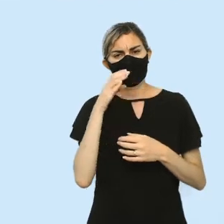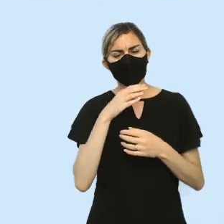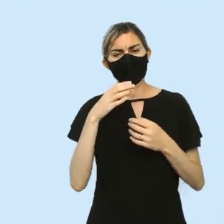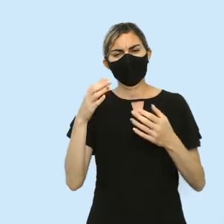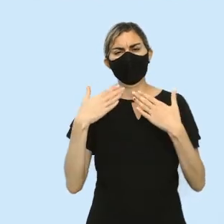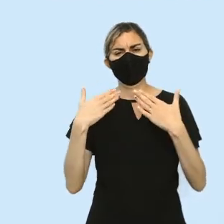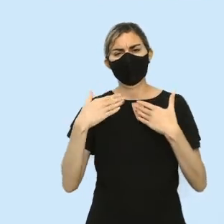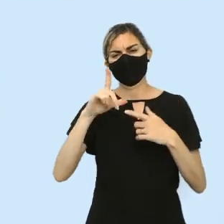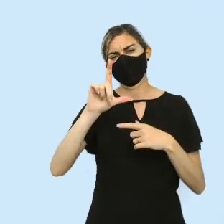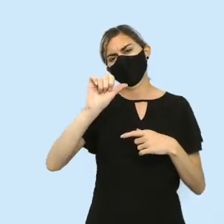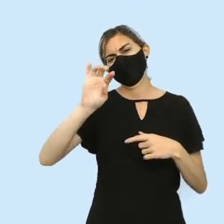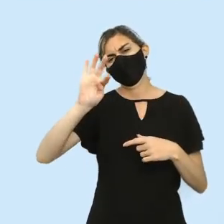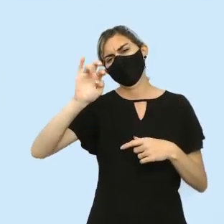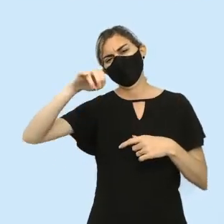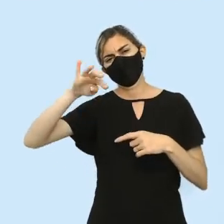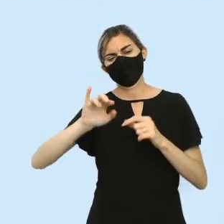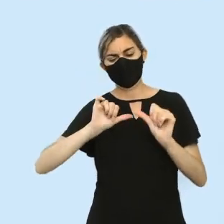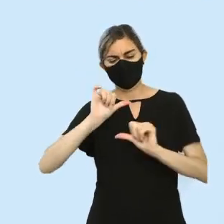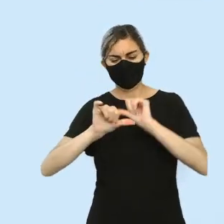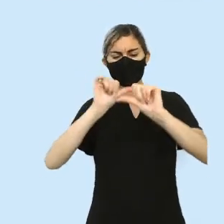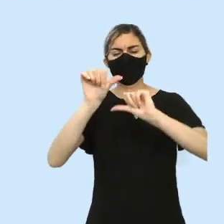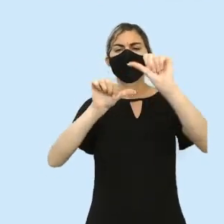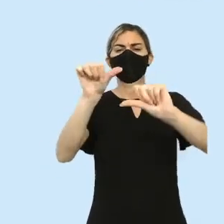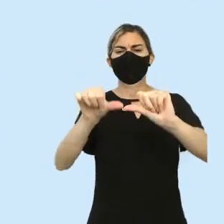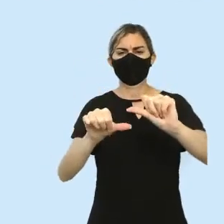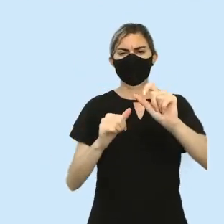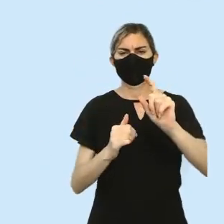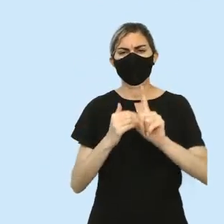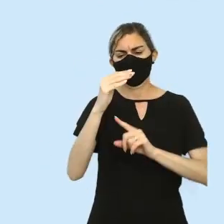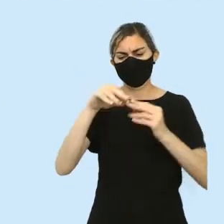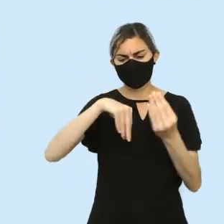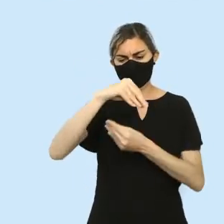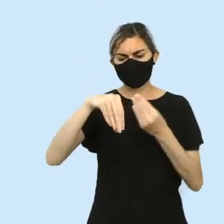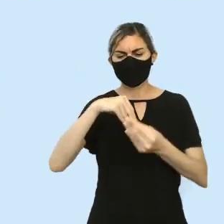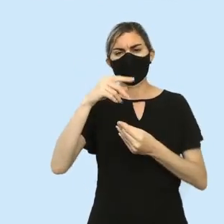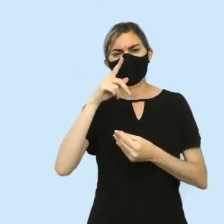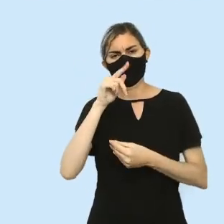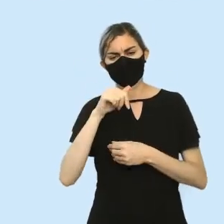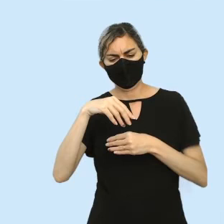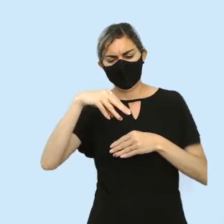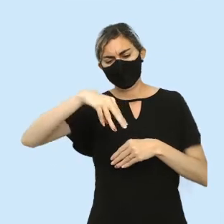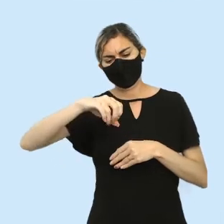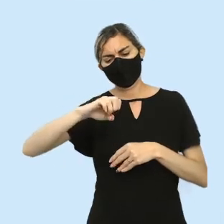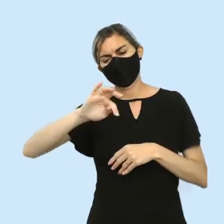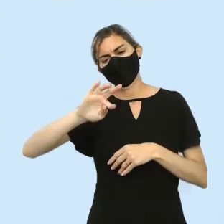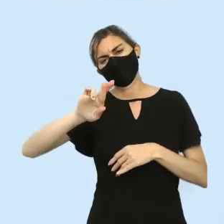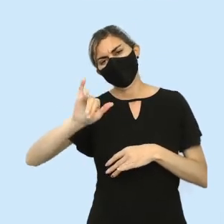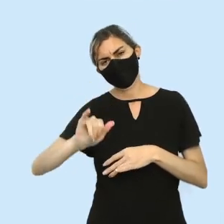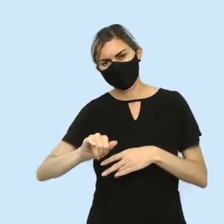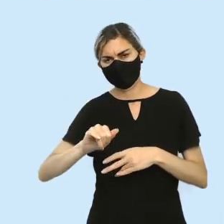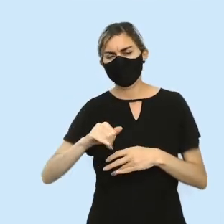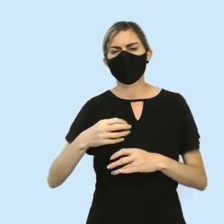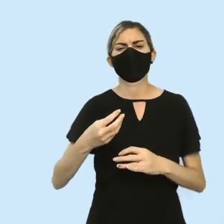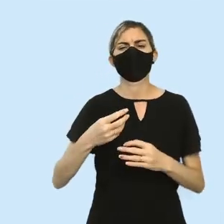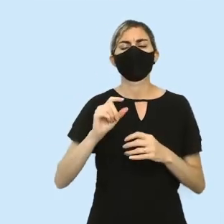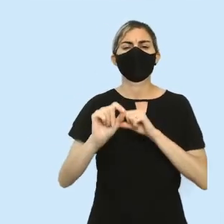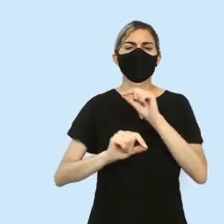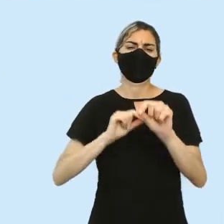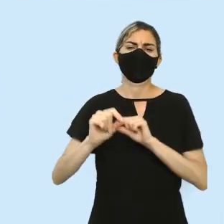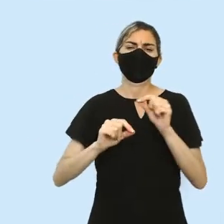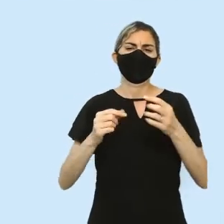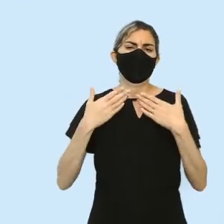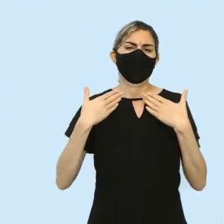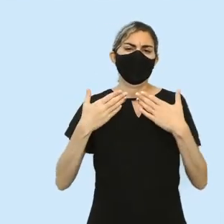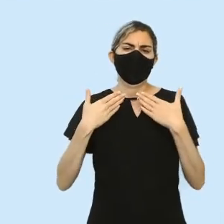que eles provocam mudança no estado físico da matéria. Ou seja, o que é